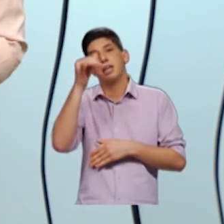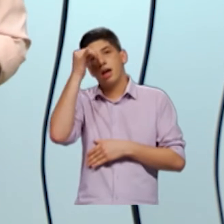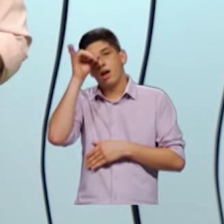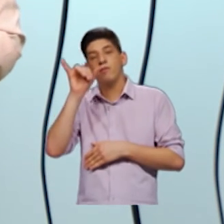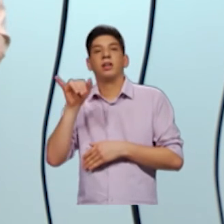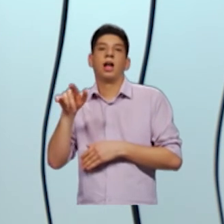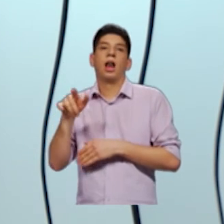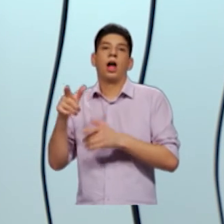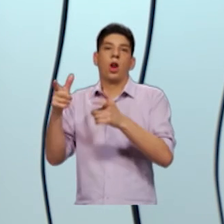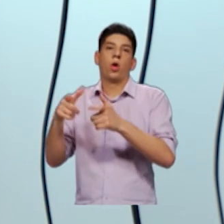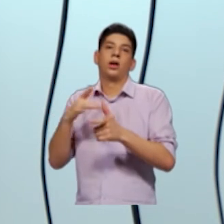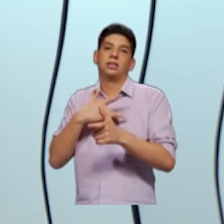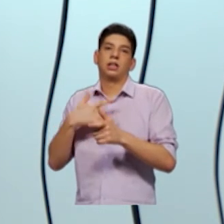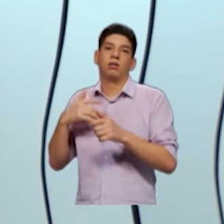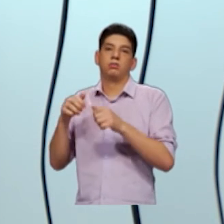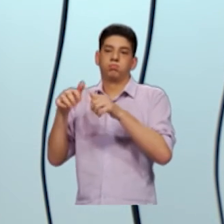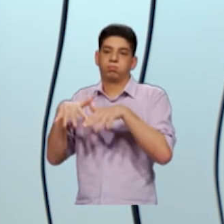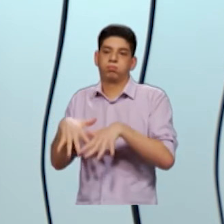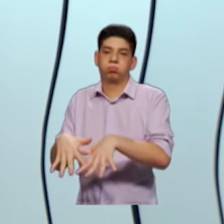saúde.